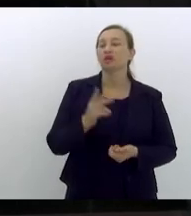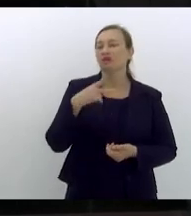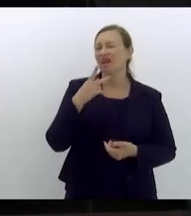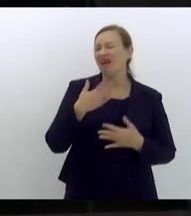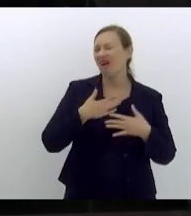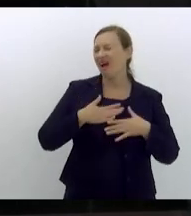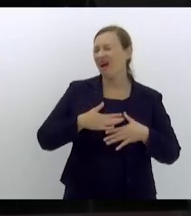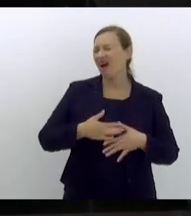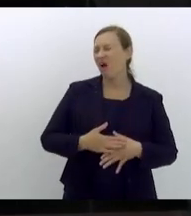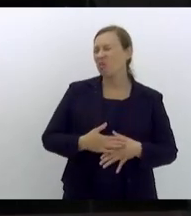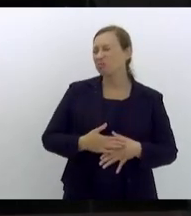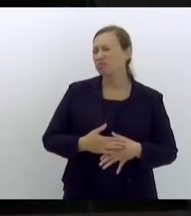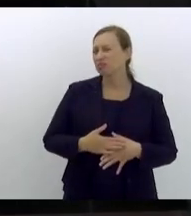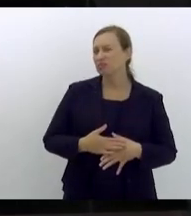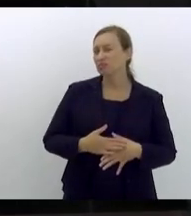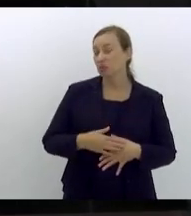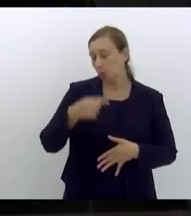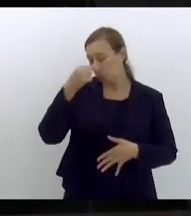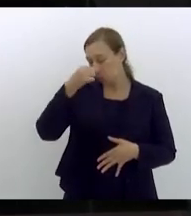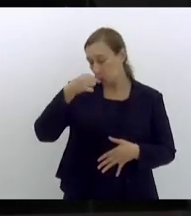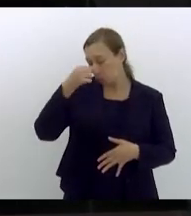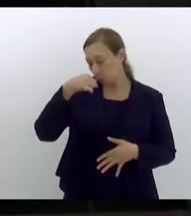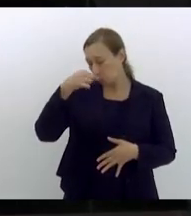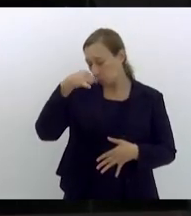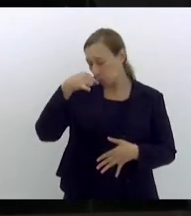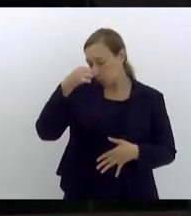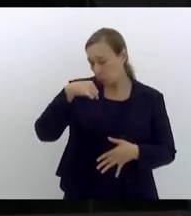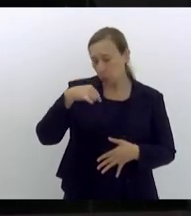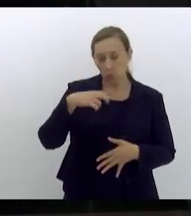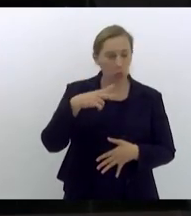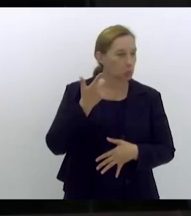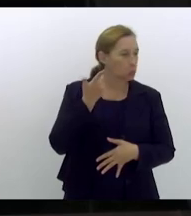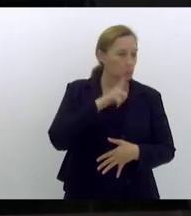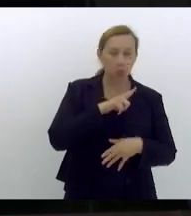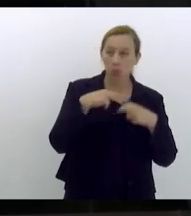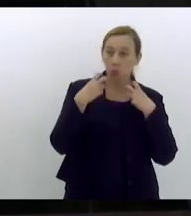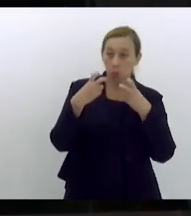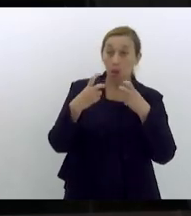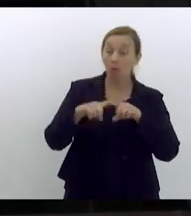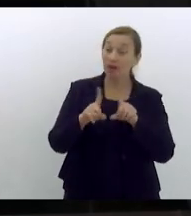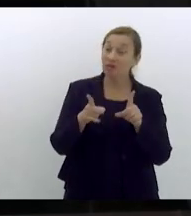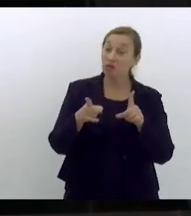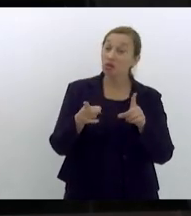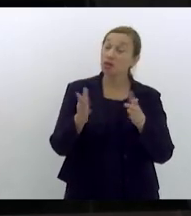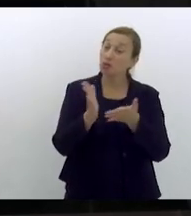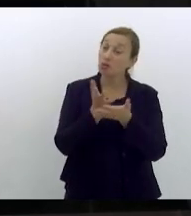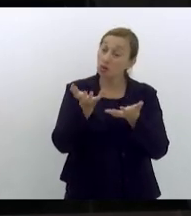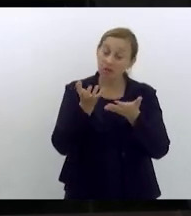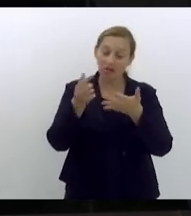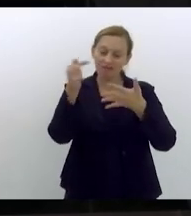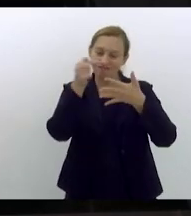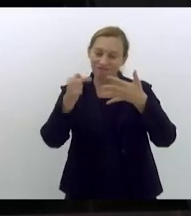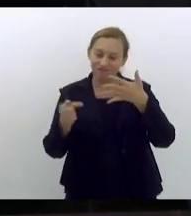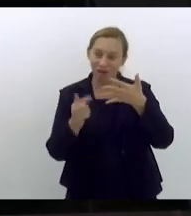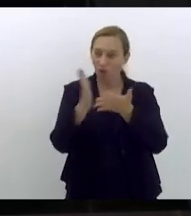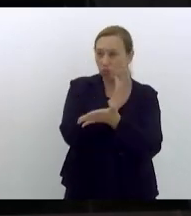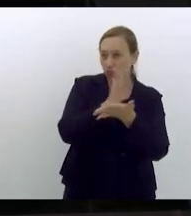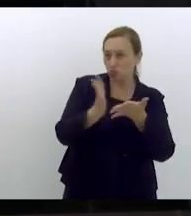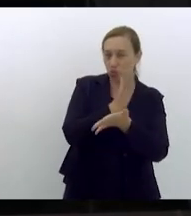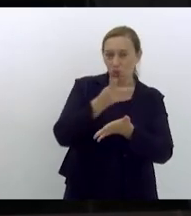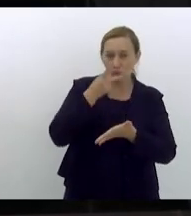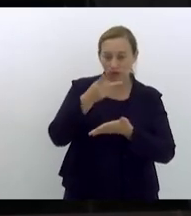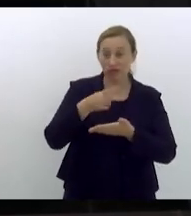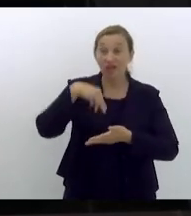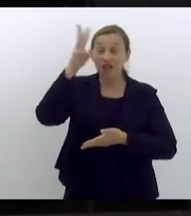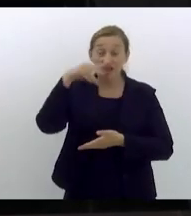forma calma até porque tô me recuperando de uma gripe não vou conseguir gritar muito mas eu queria pontuar algumas coisas para quem está nos assistindo